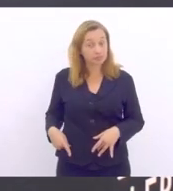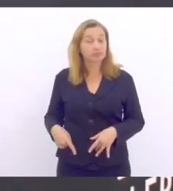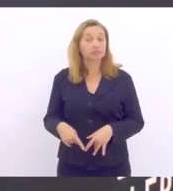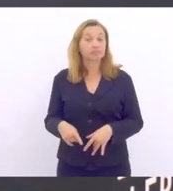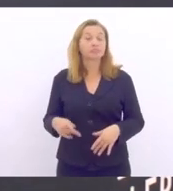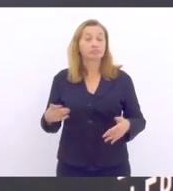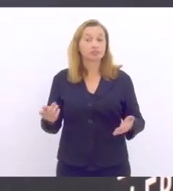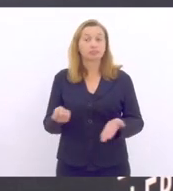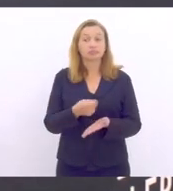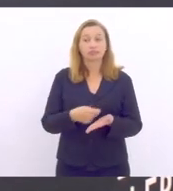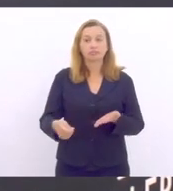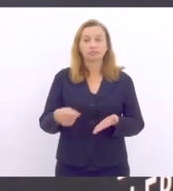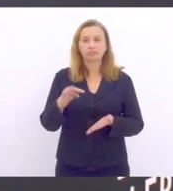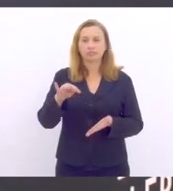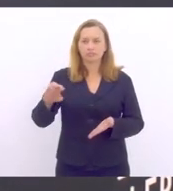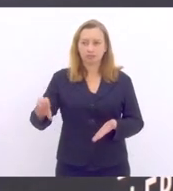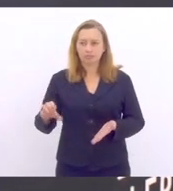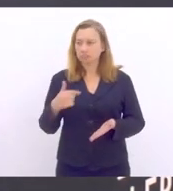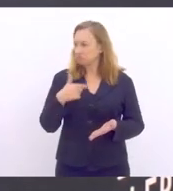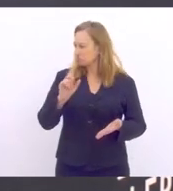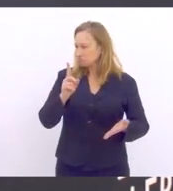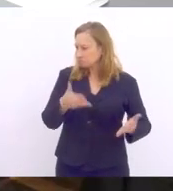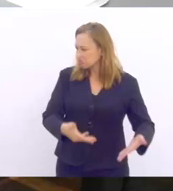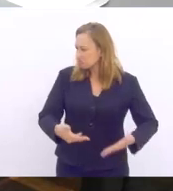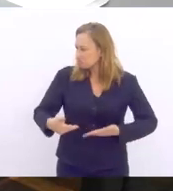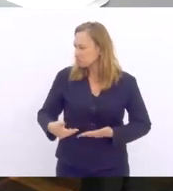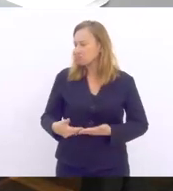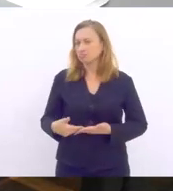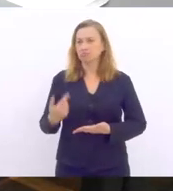foi assinado. Eu não fui convidado para participar